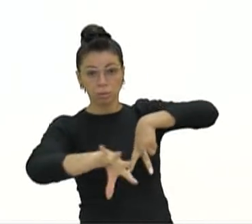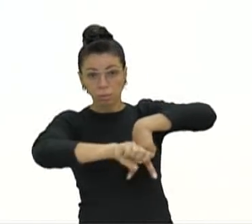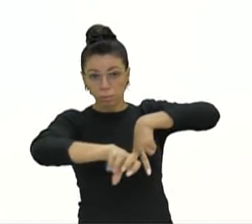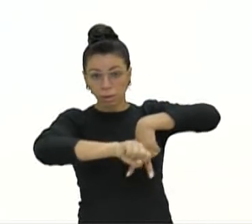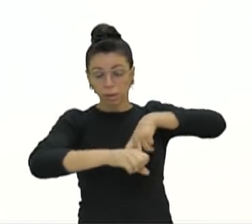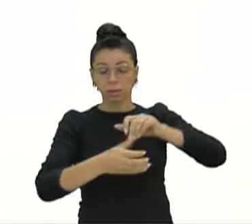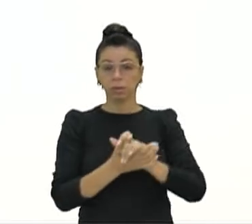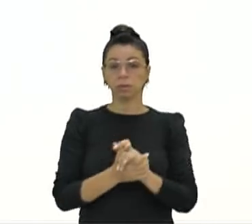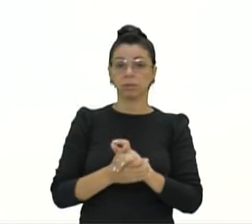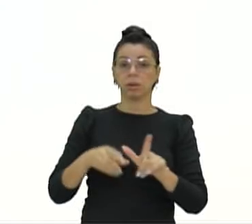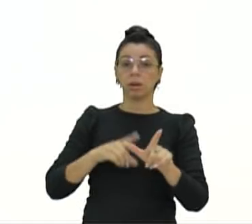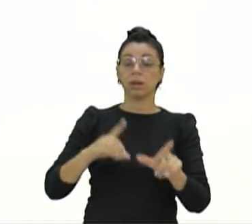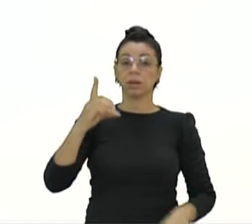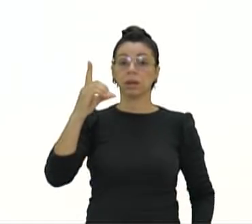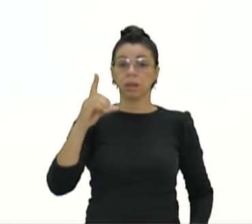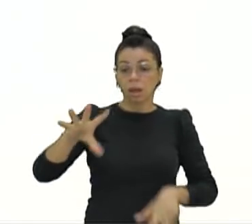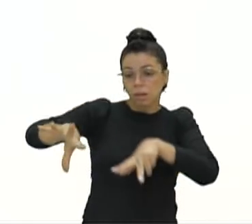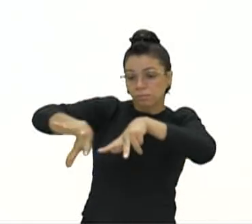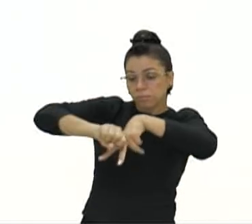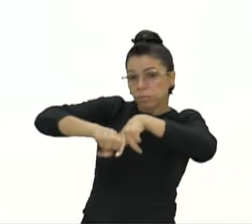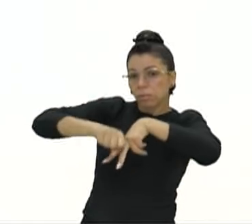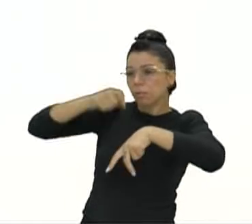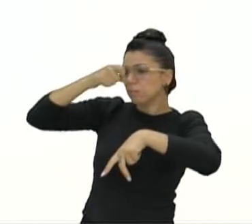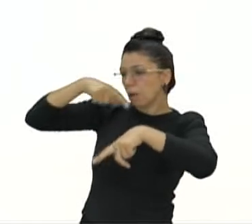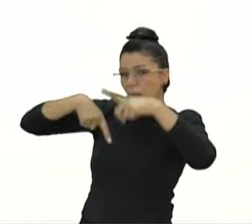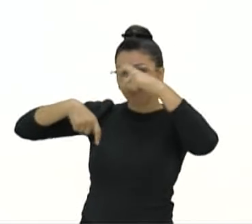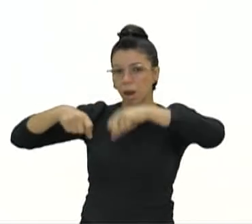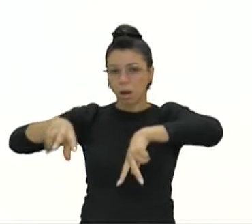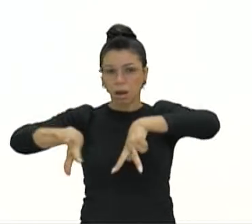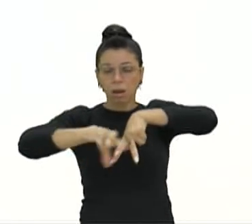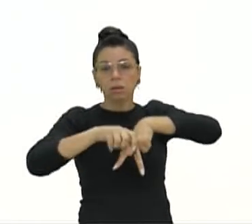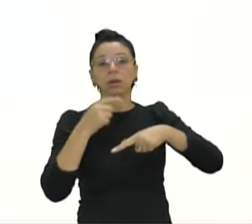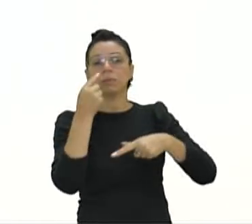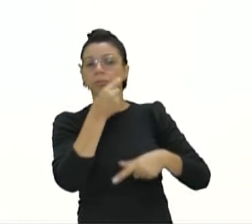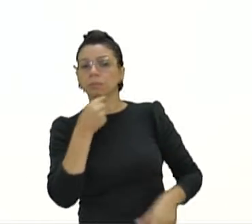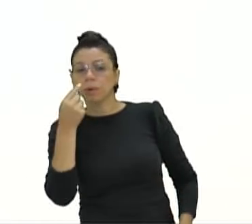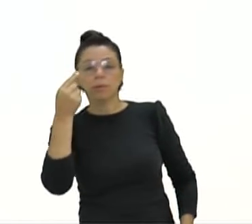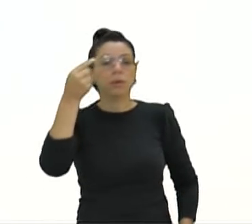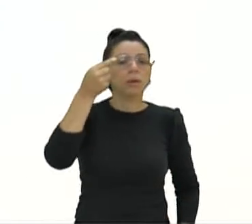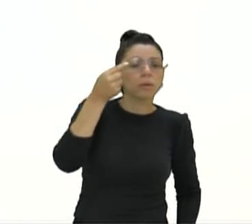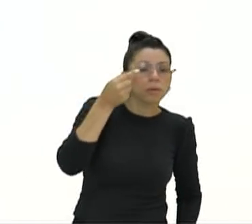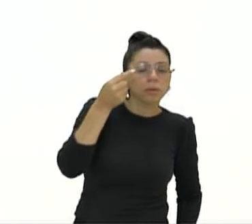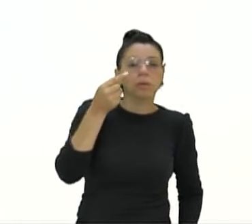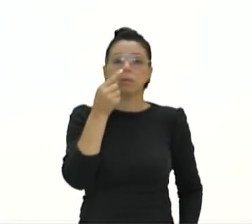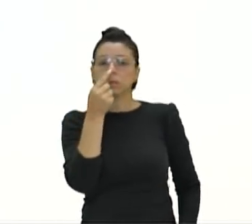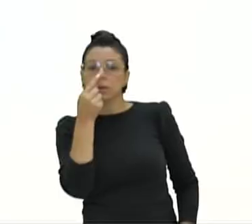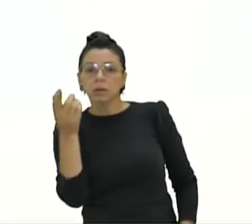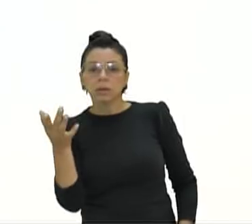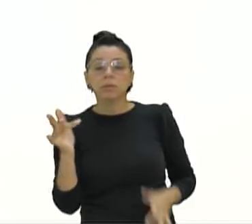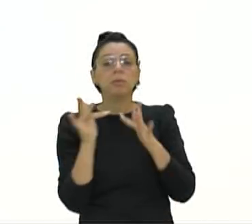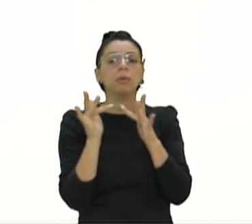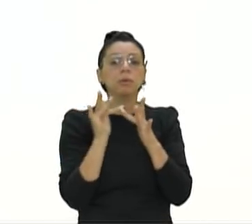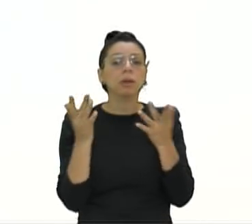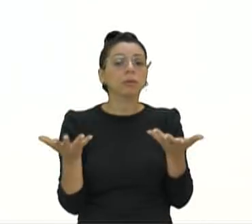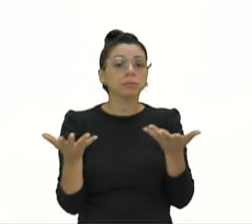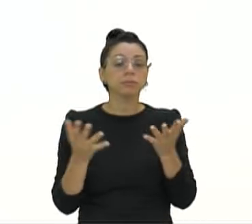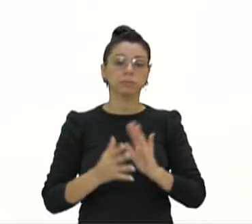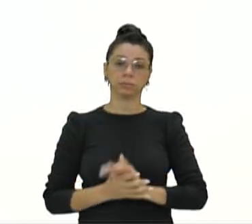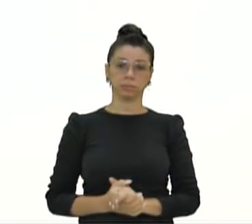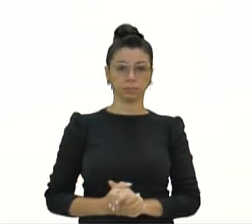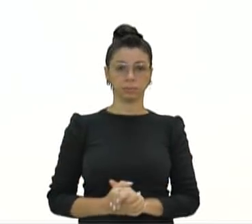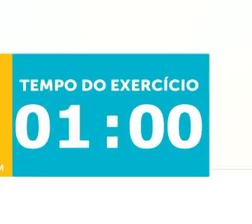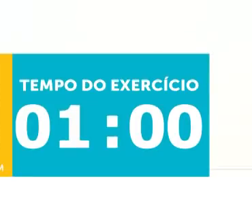de mãos com mucosas, áreas úmidas do corpo, como a boca, como os olhos, como o nariz. E aí?